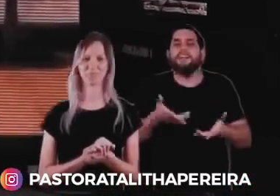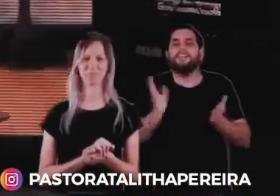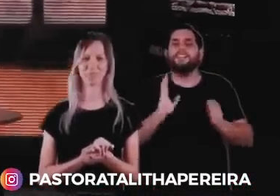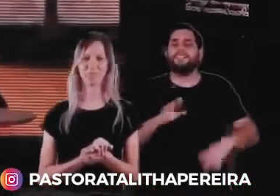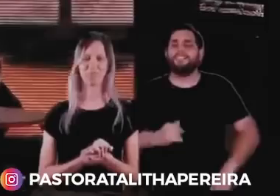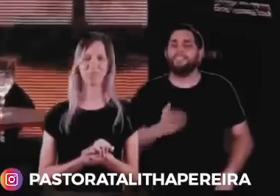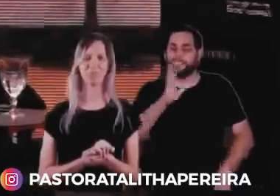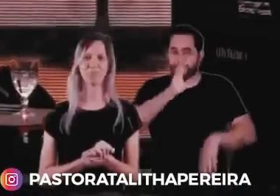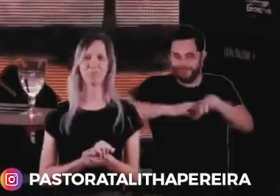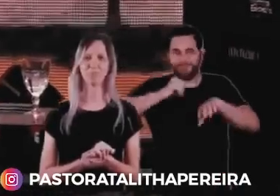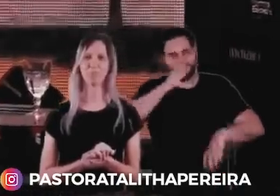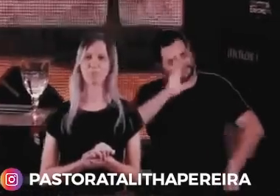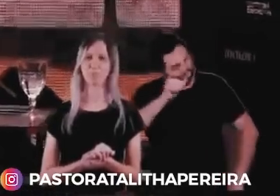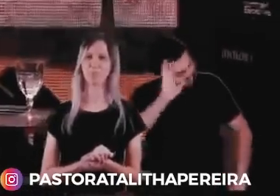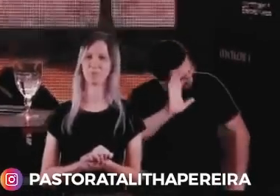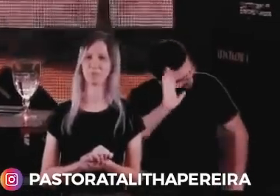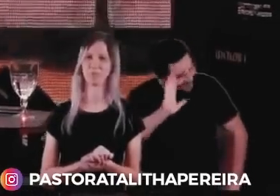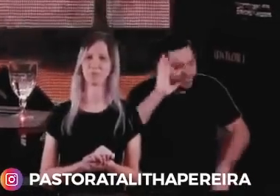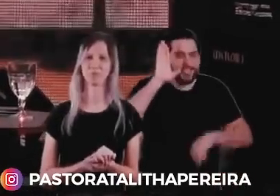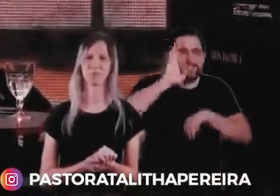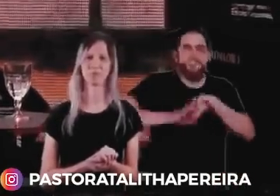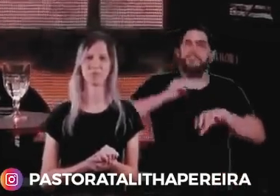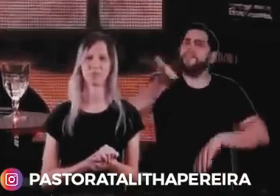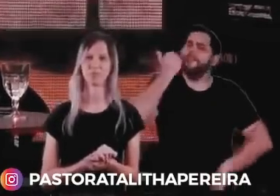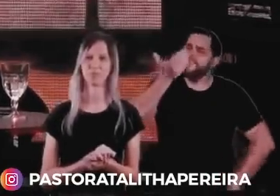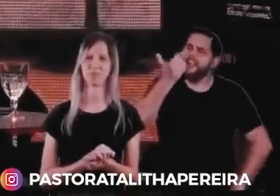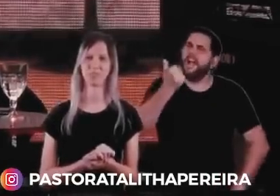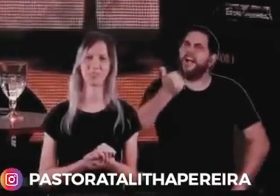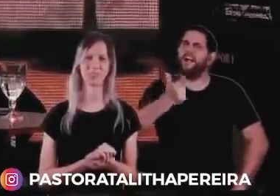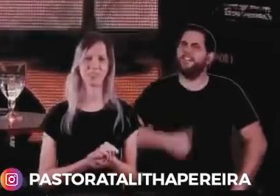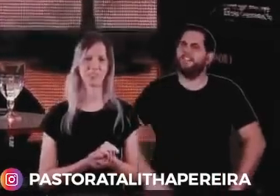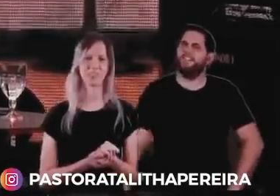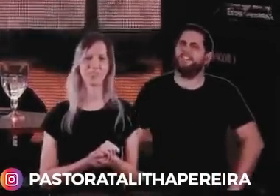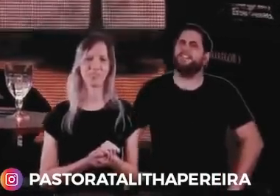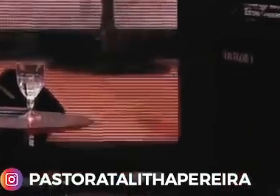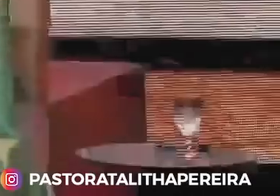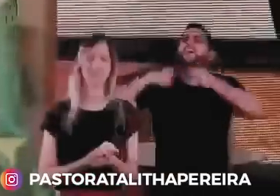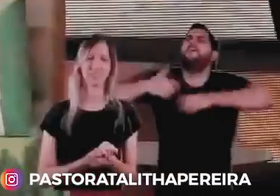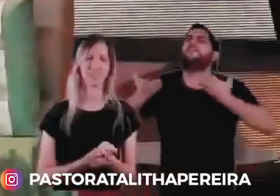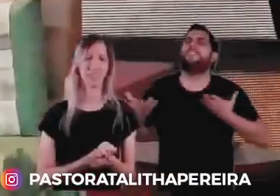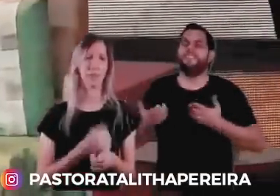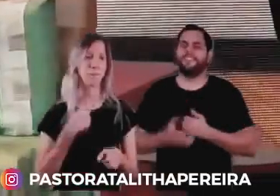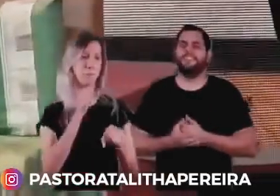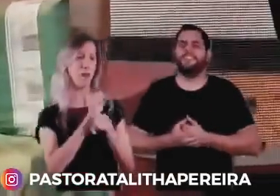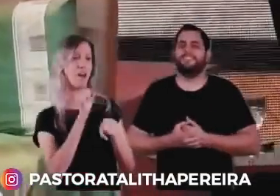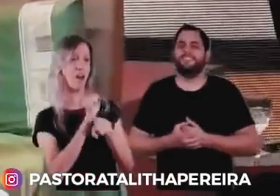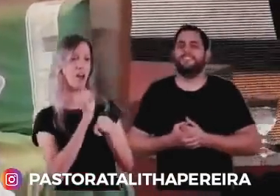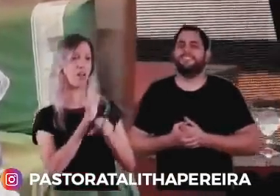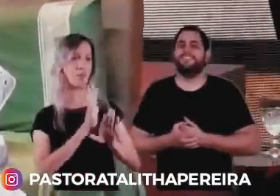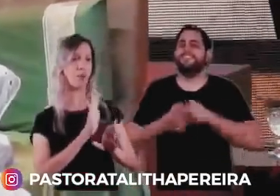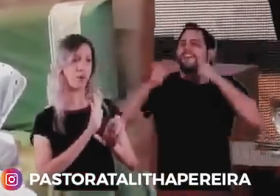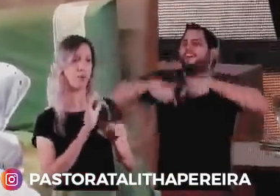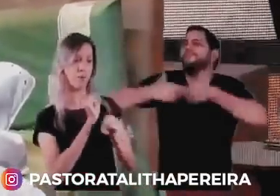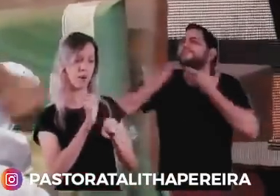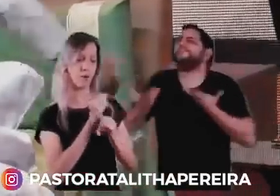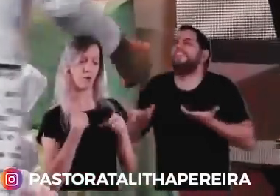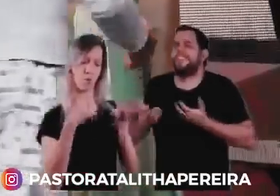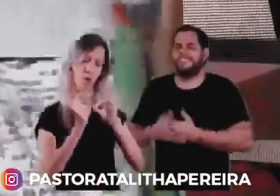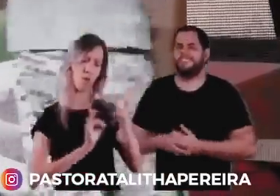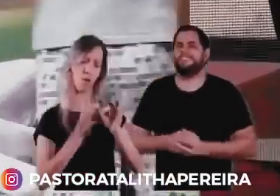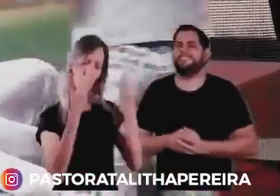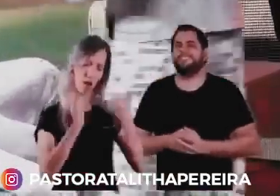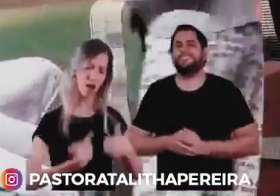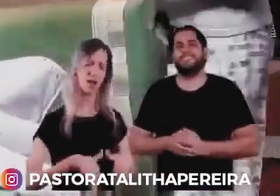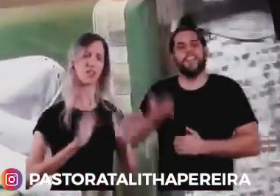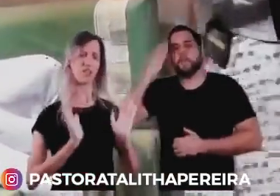deixa eu pegar ela aqui. Deixa eu buscar essa. Vem cá, minha querida. Cadê você? Cadê você, minha querida? Tô me arrumando.